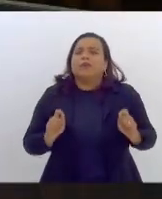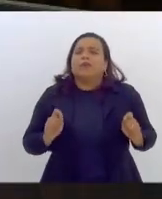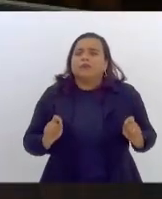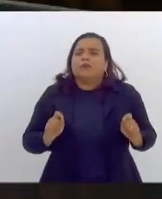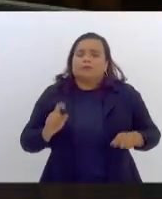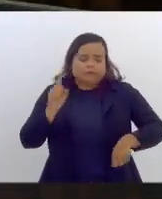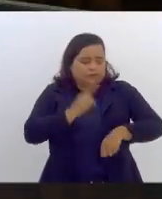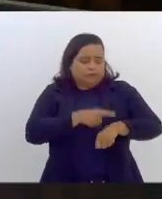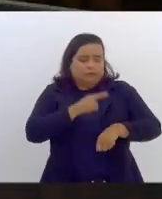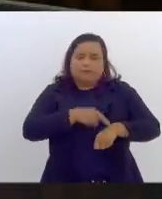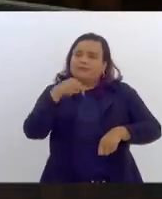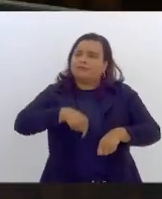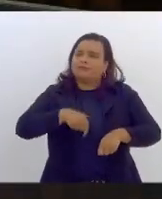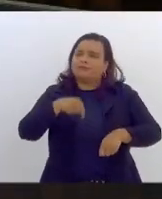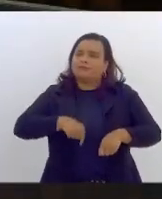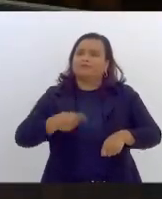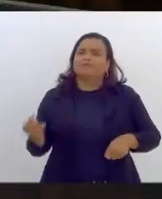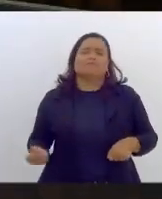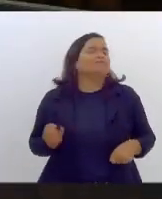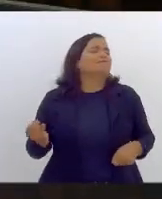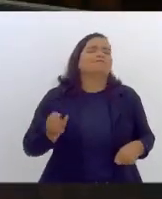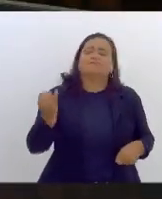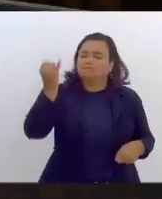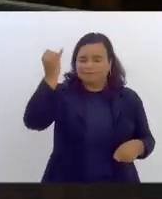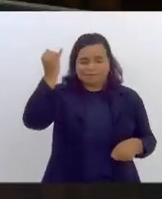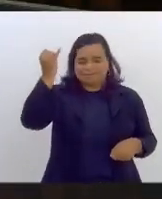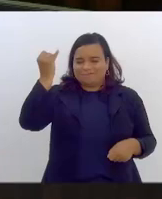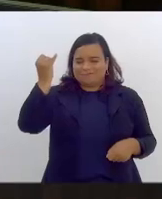esse momento de